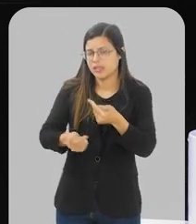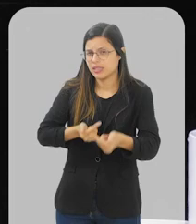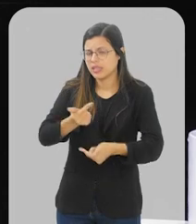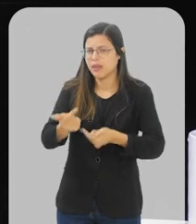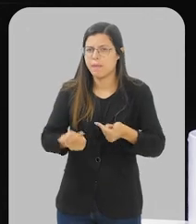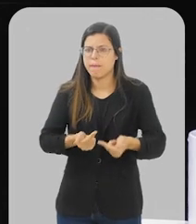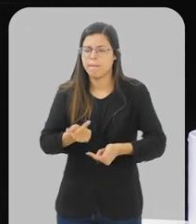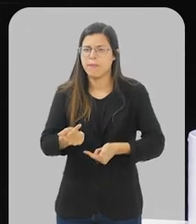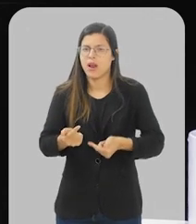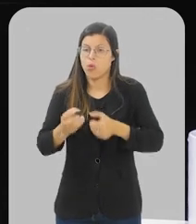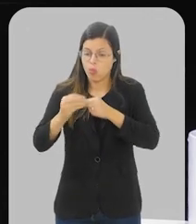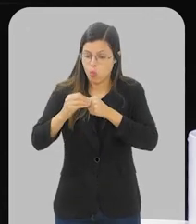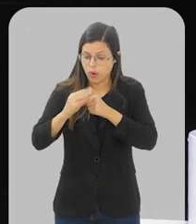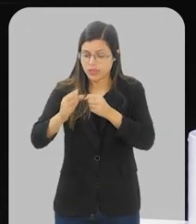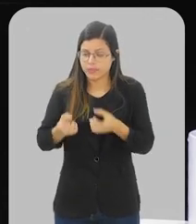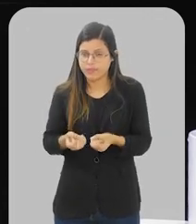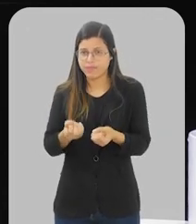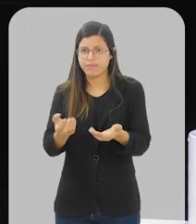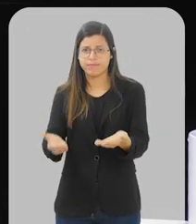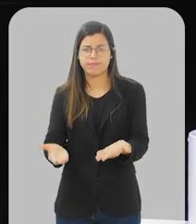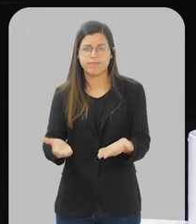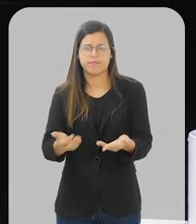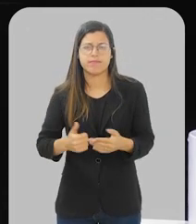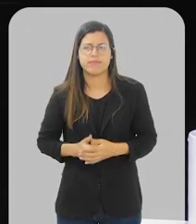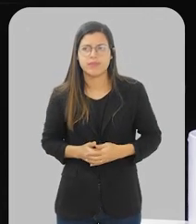desse tipo de trabalho, até mesmo para dar um conhecimento